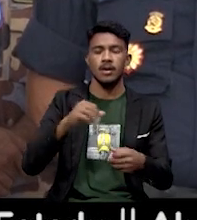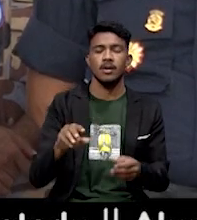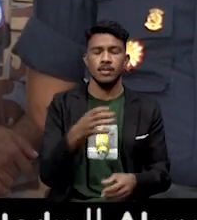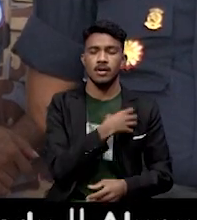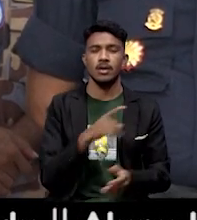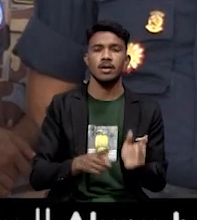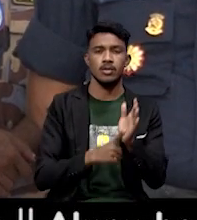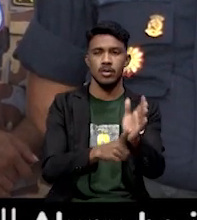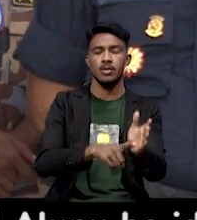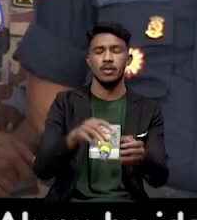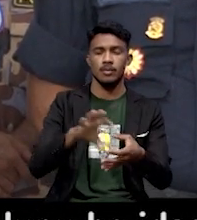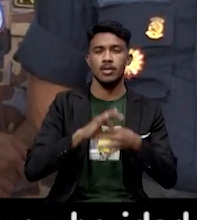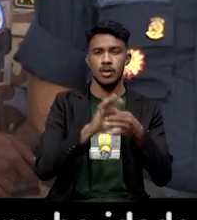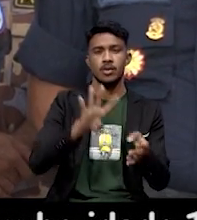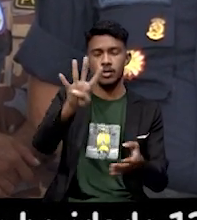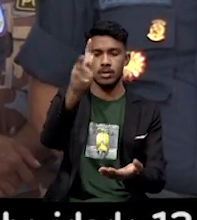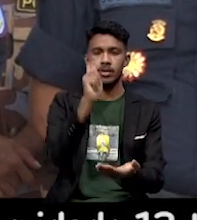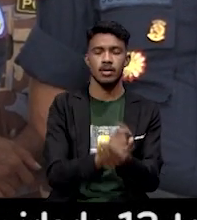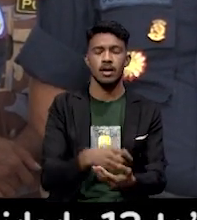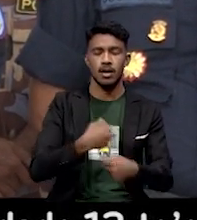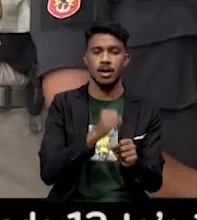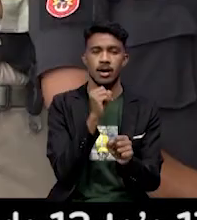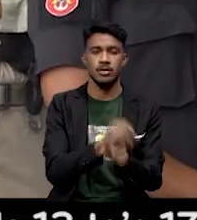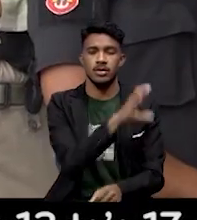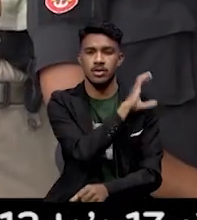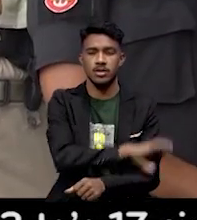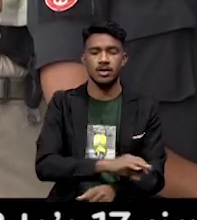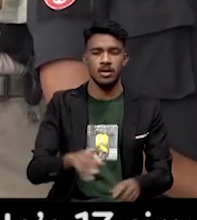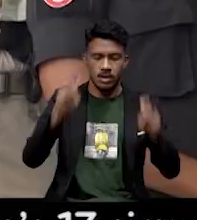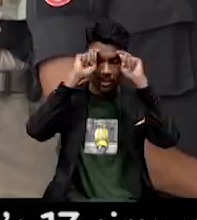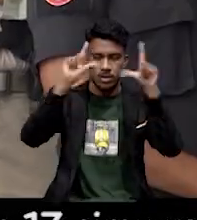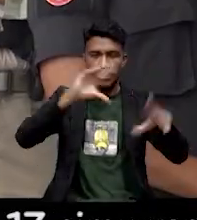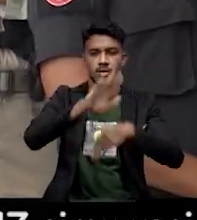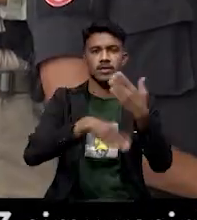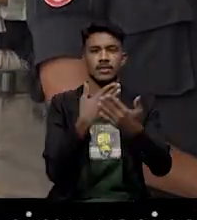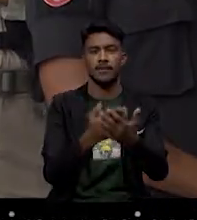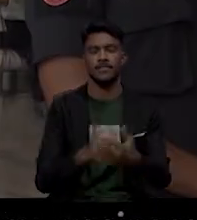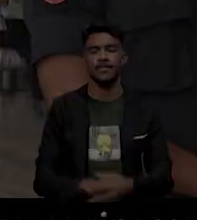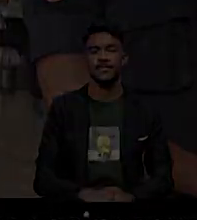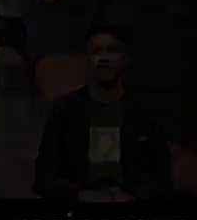Hatresin, o de garante segurança e território nacional Timor-Leste. Na Polan Sever, Clementino Maia, Ziamen.